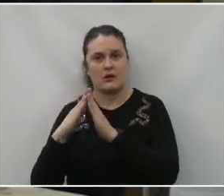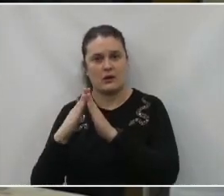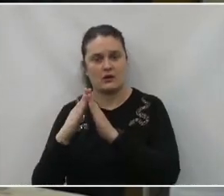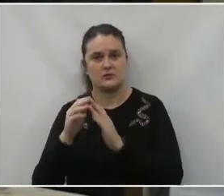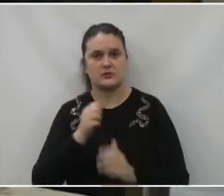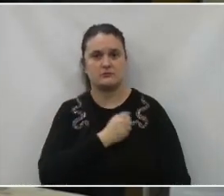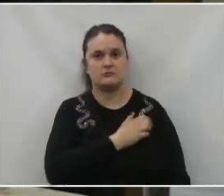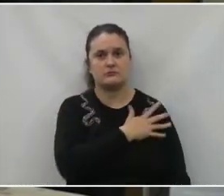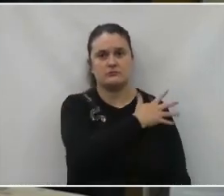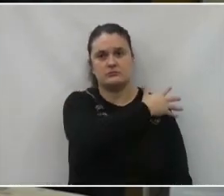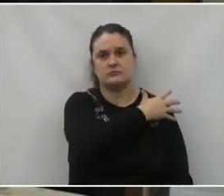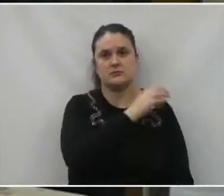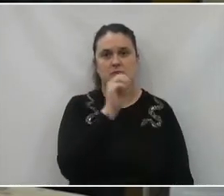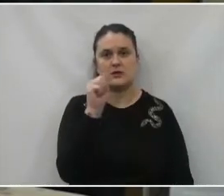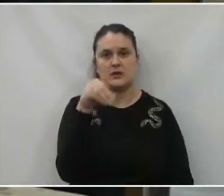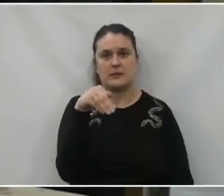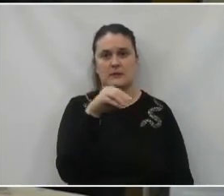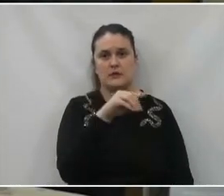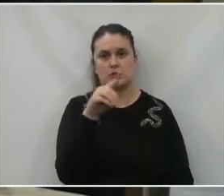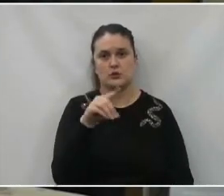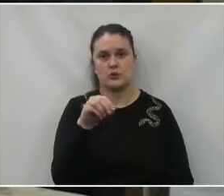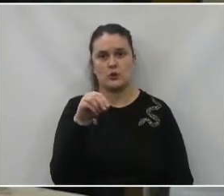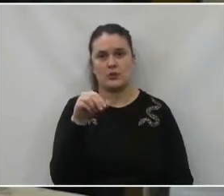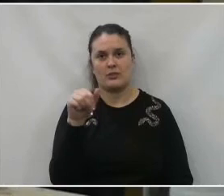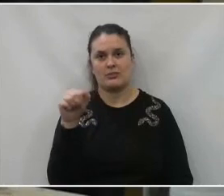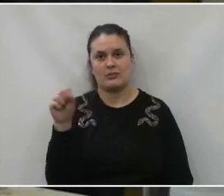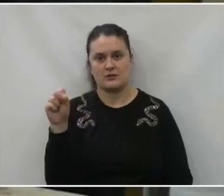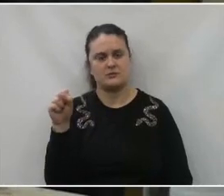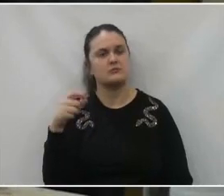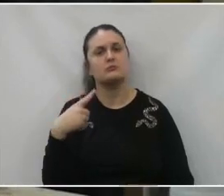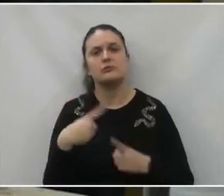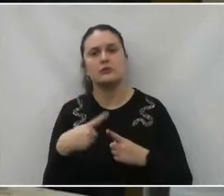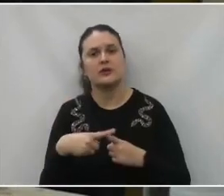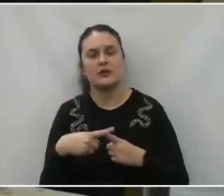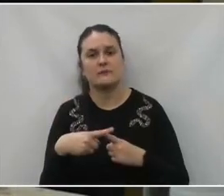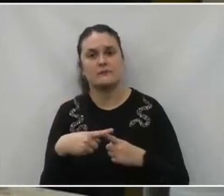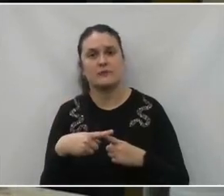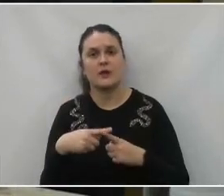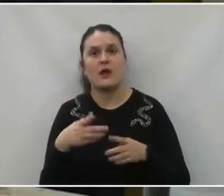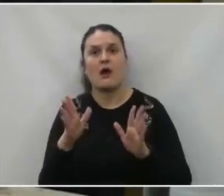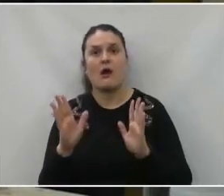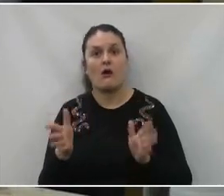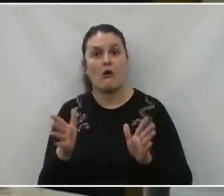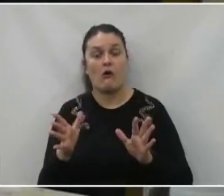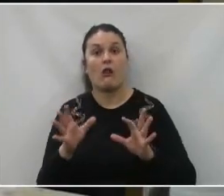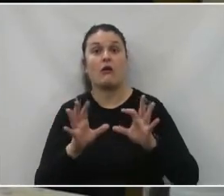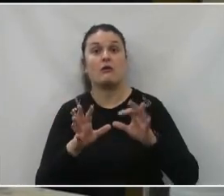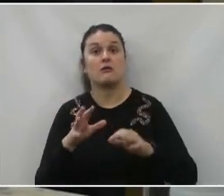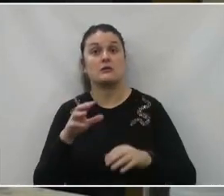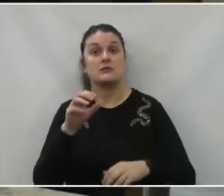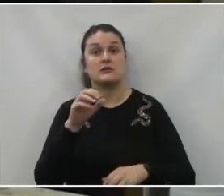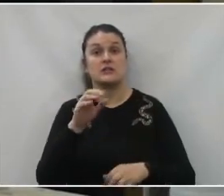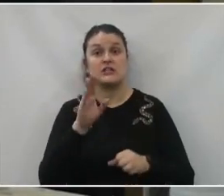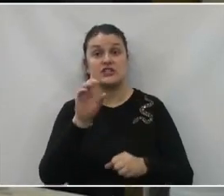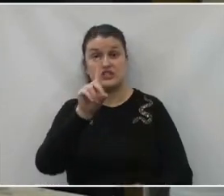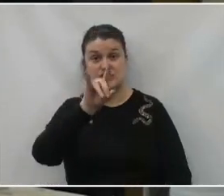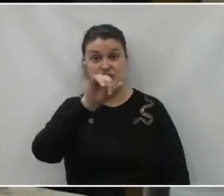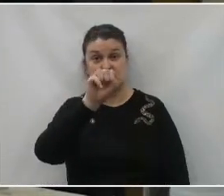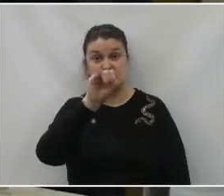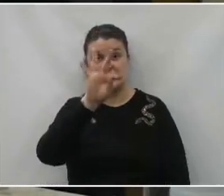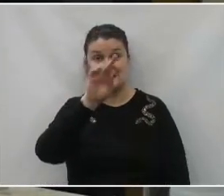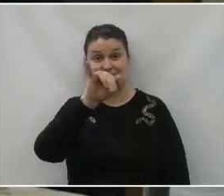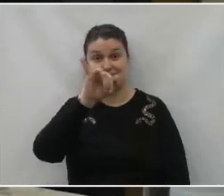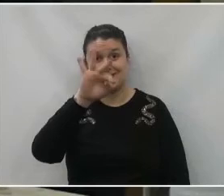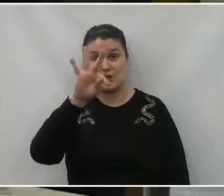Coronel Amazonas, a Casa dos Amazonas em São Cristóvão. Por quê? São Cristóvão, agora com toda essa reformulação, passa a ser um